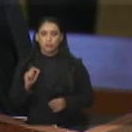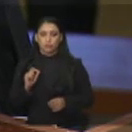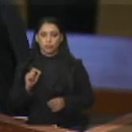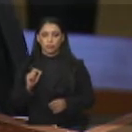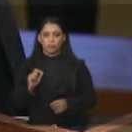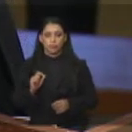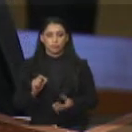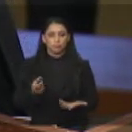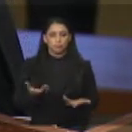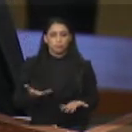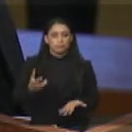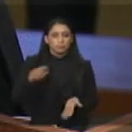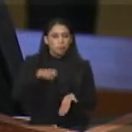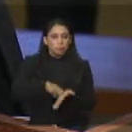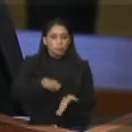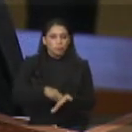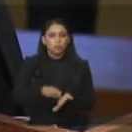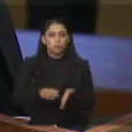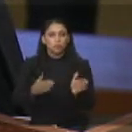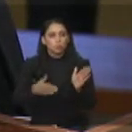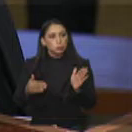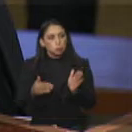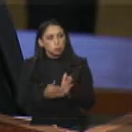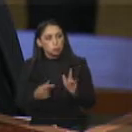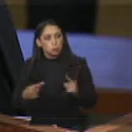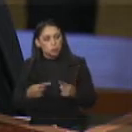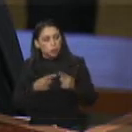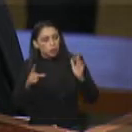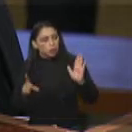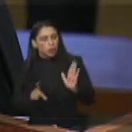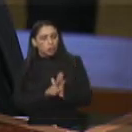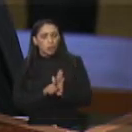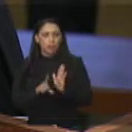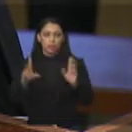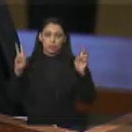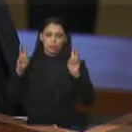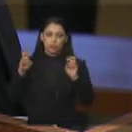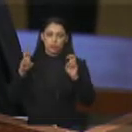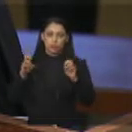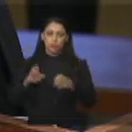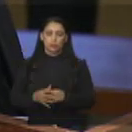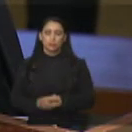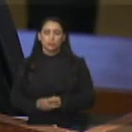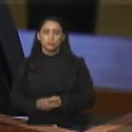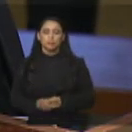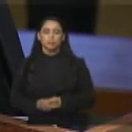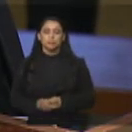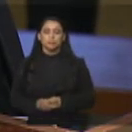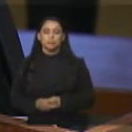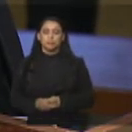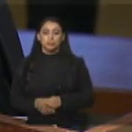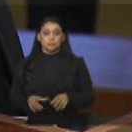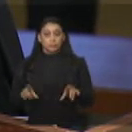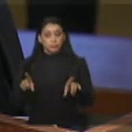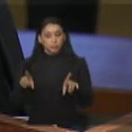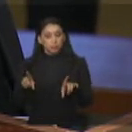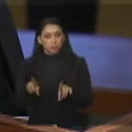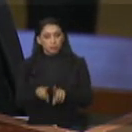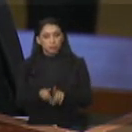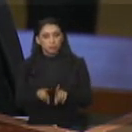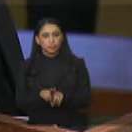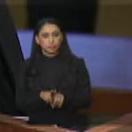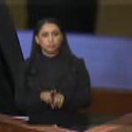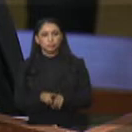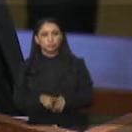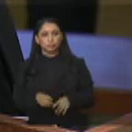a compreensão e a aplicação de toda a legislação existente sobre o tema. Aqui também, nos casos ora em